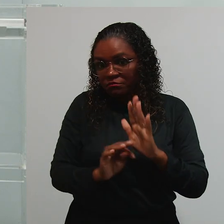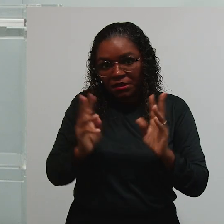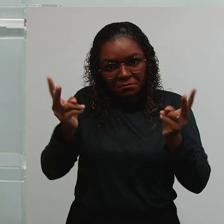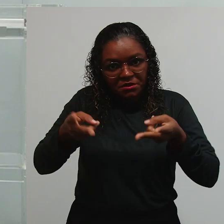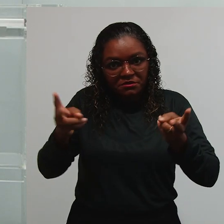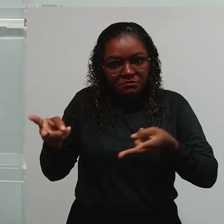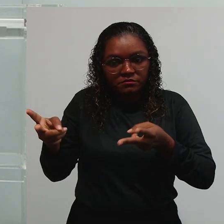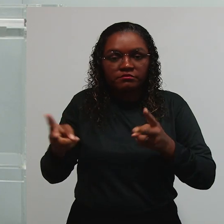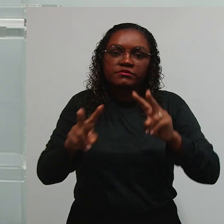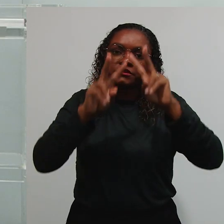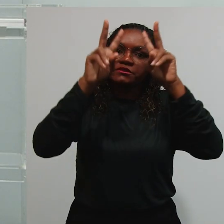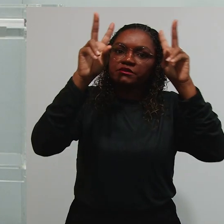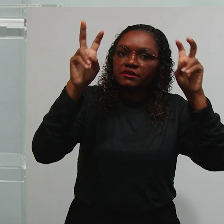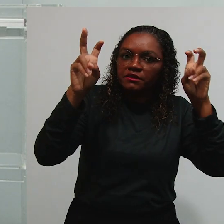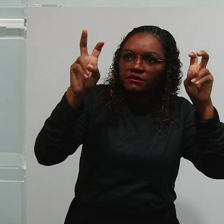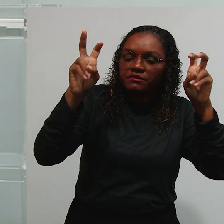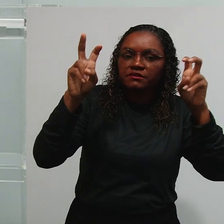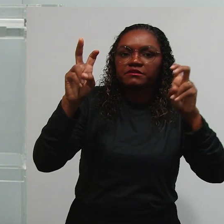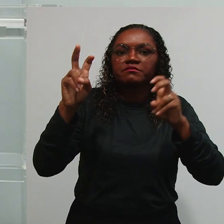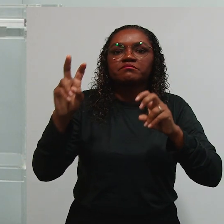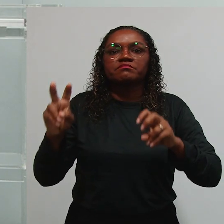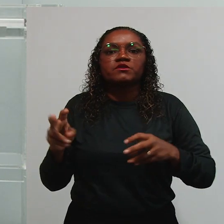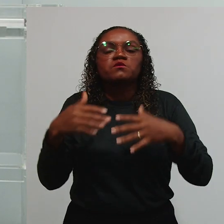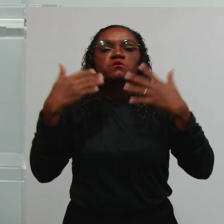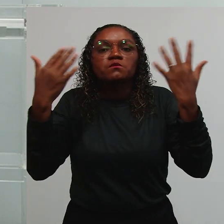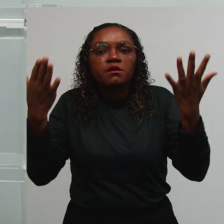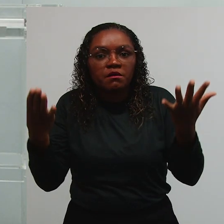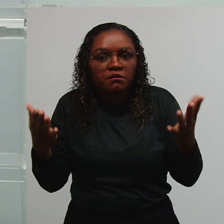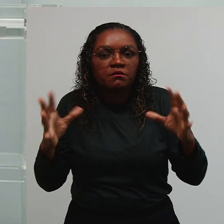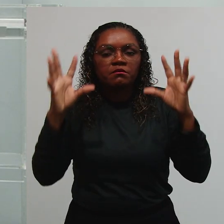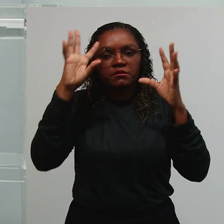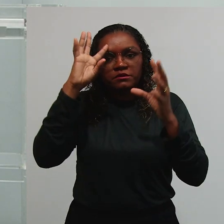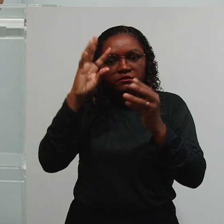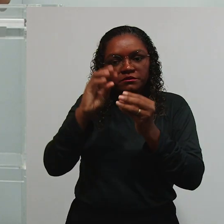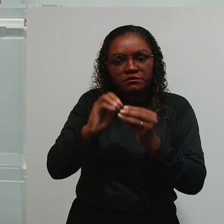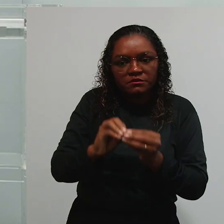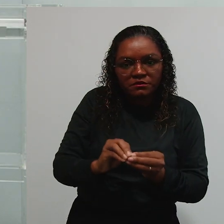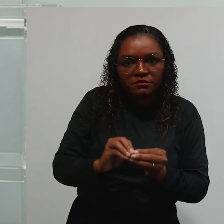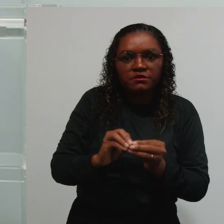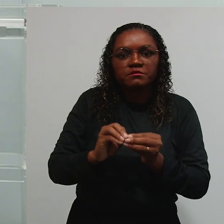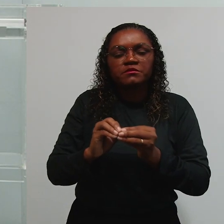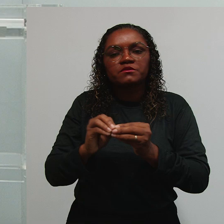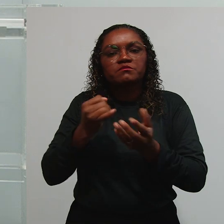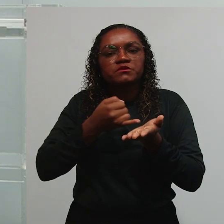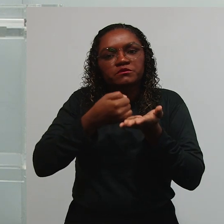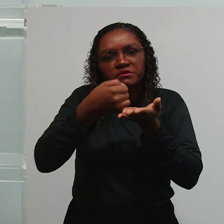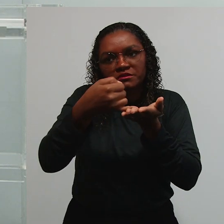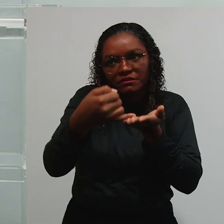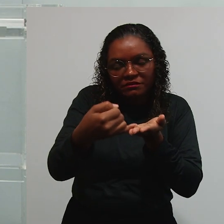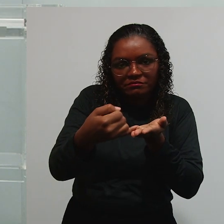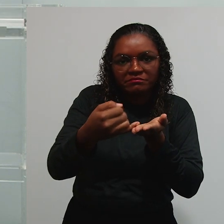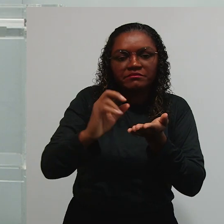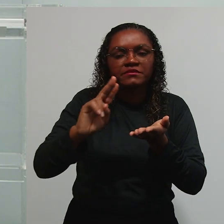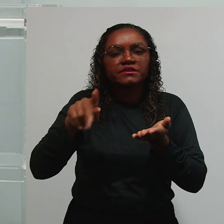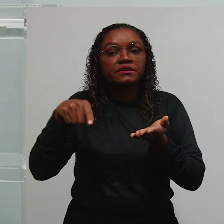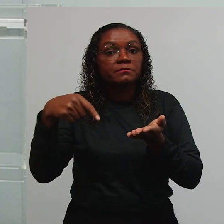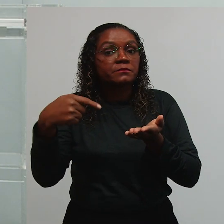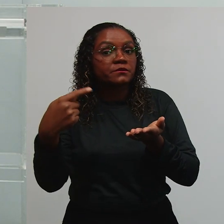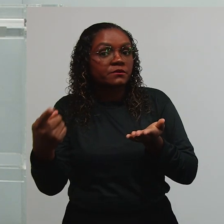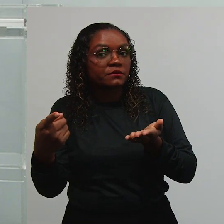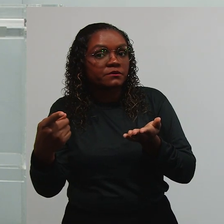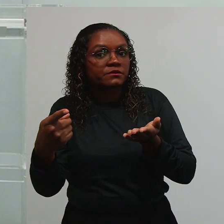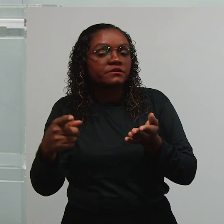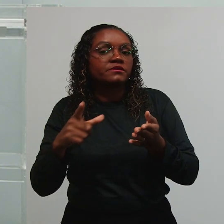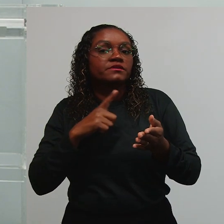é essa. Você tem título, você tem identificação, você tem resumo, você tem introdução, você tem